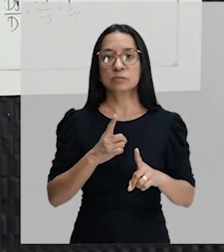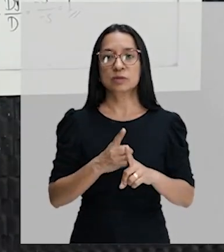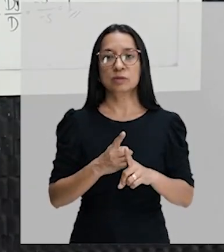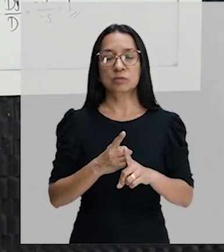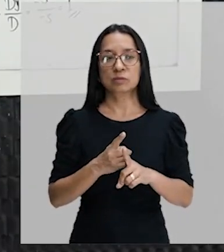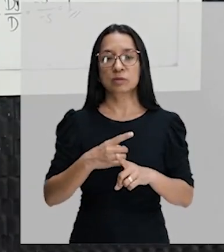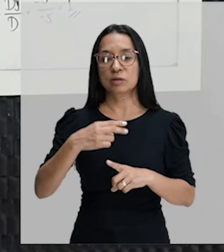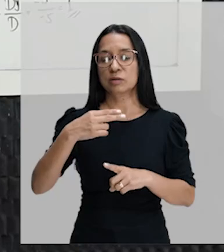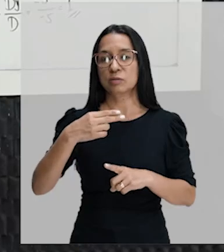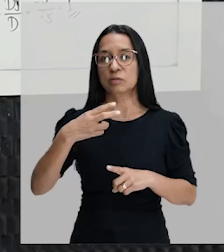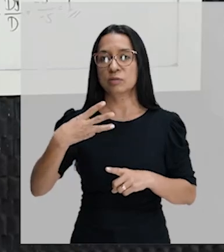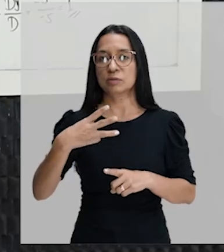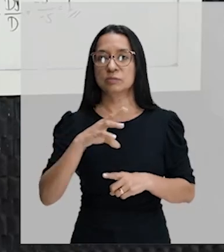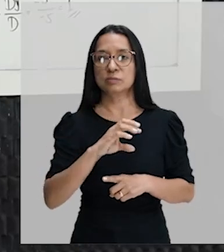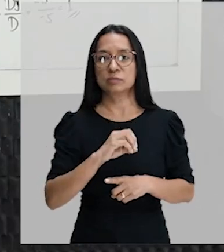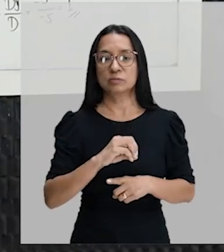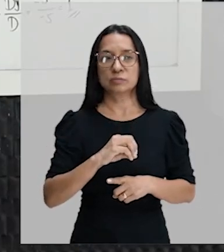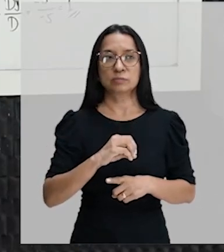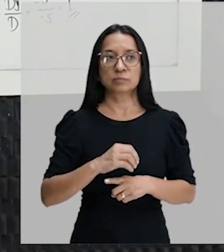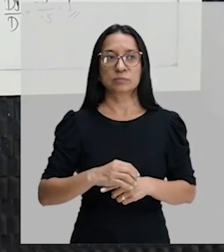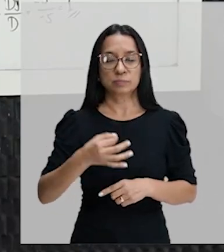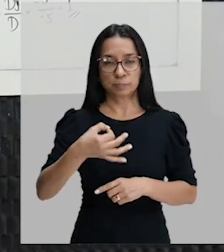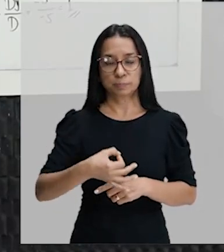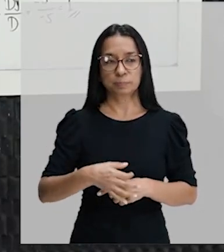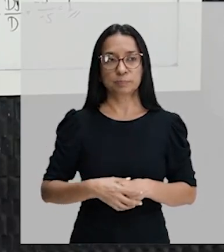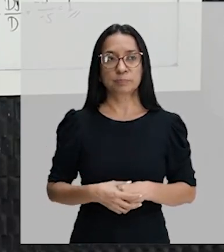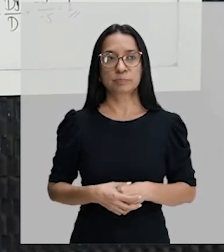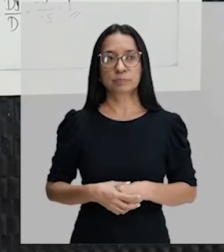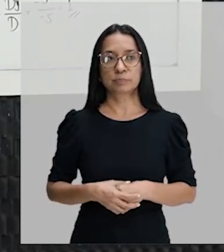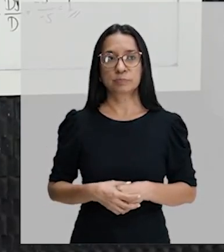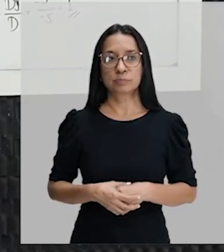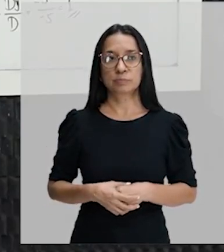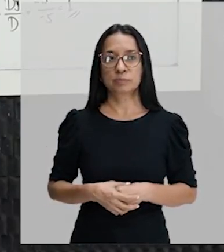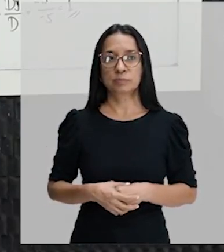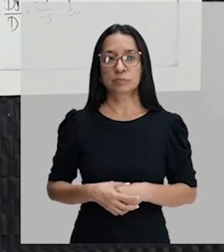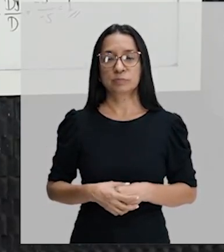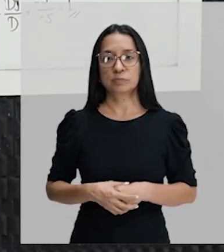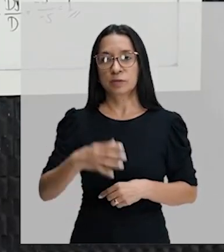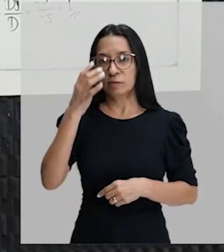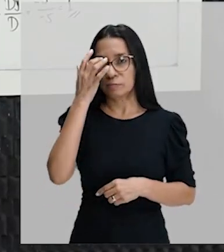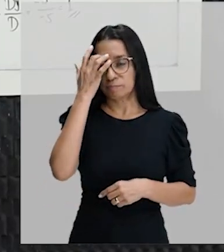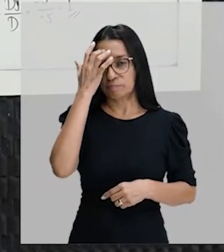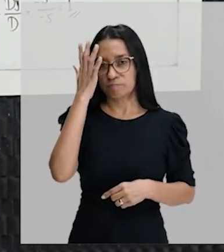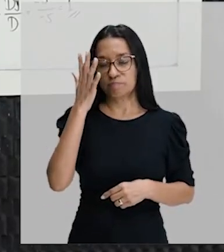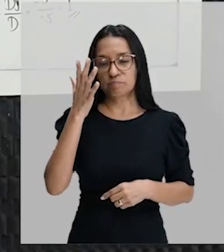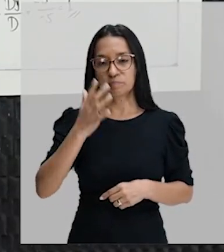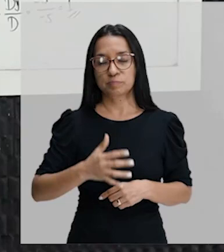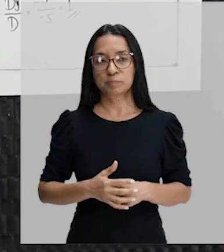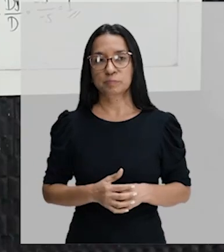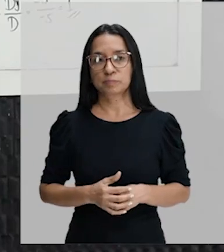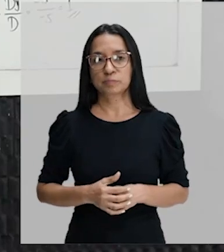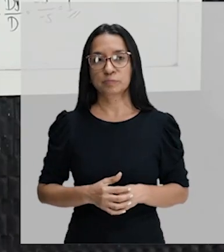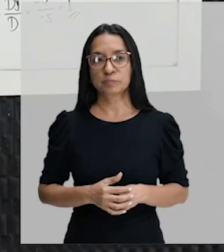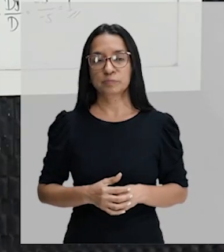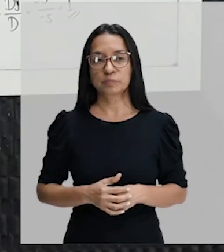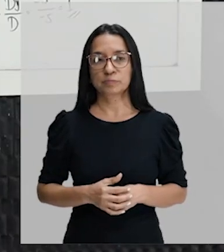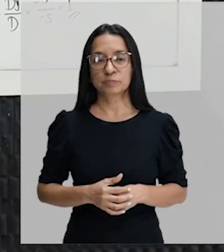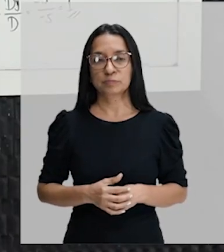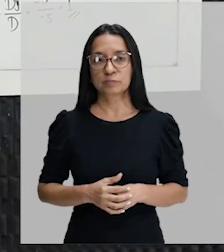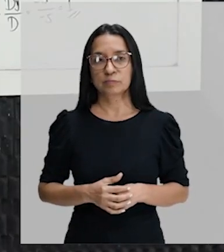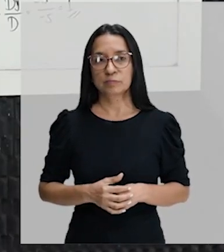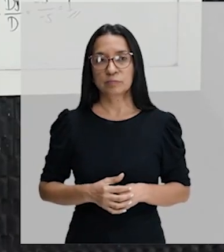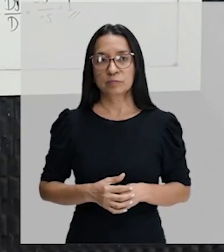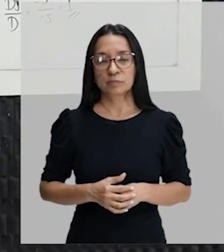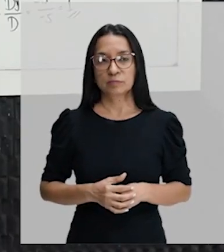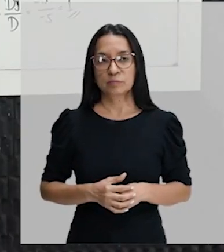vale 30. Certo? Bom, aí, galera, fica fácil. Uma vez que você já